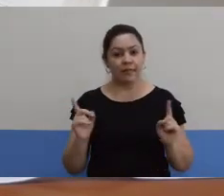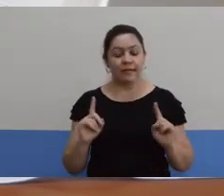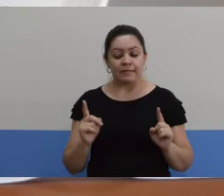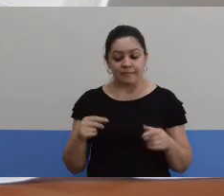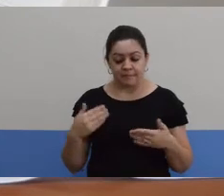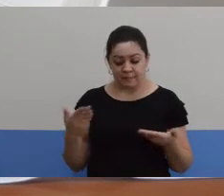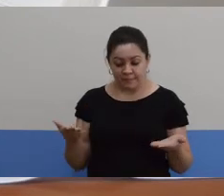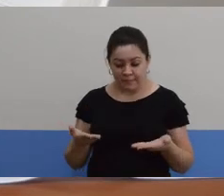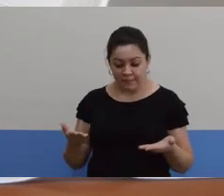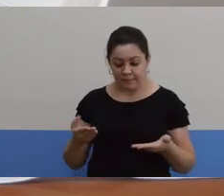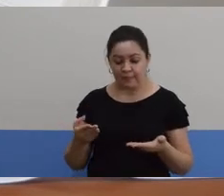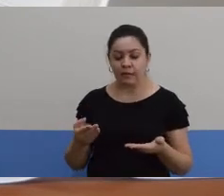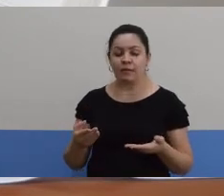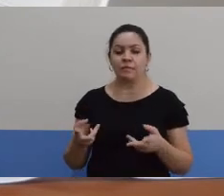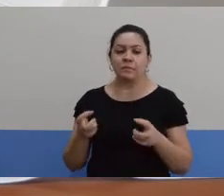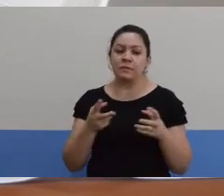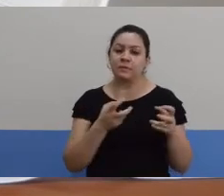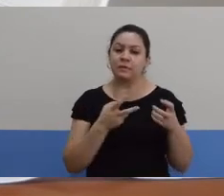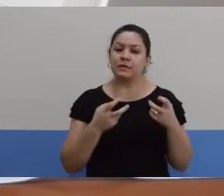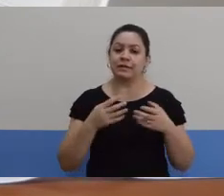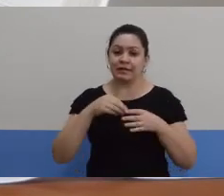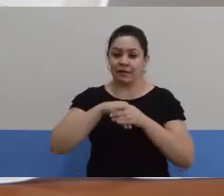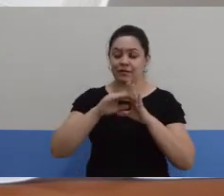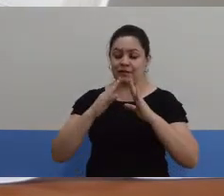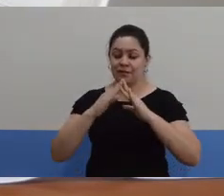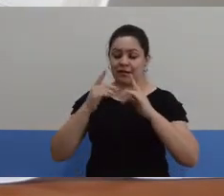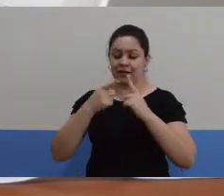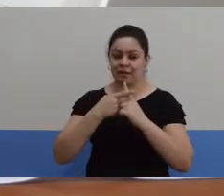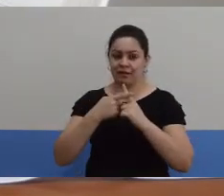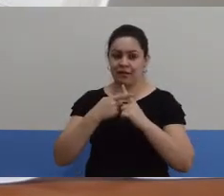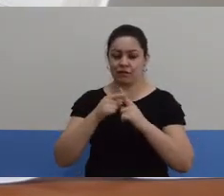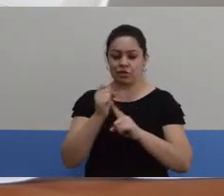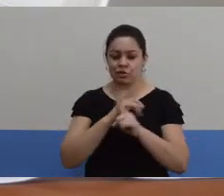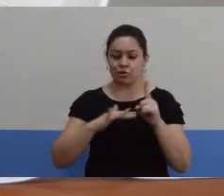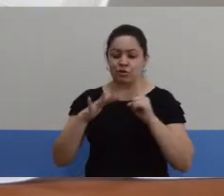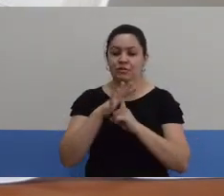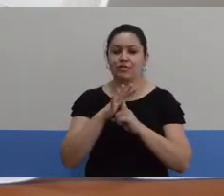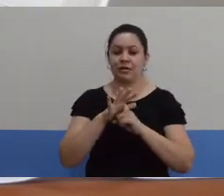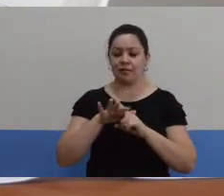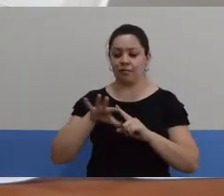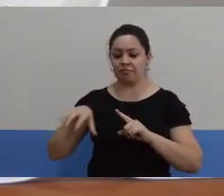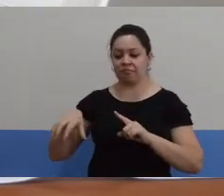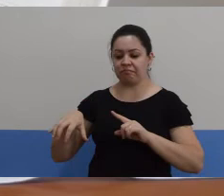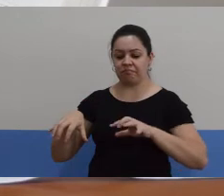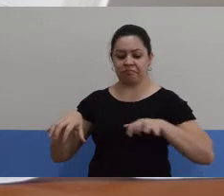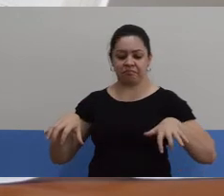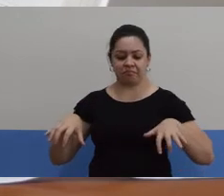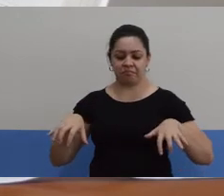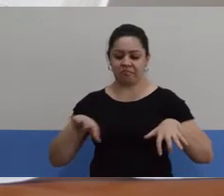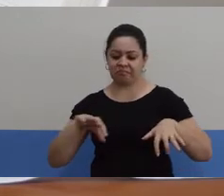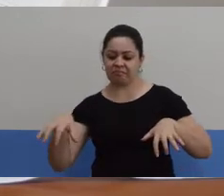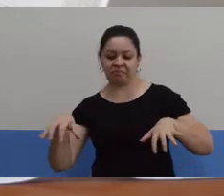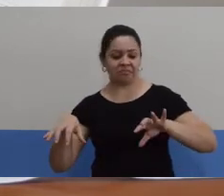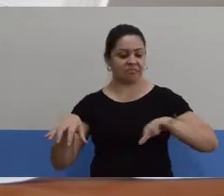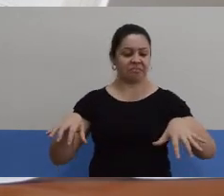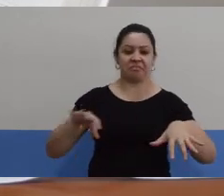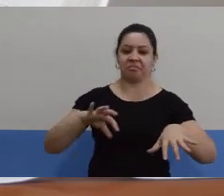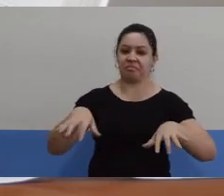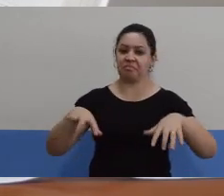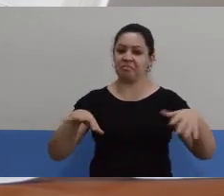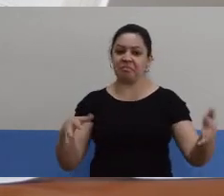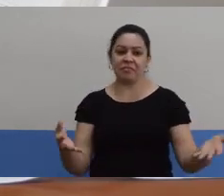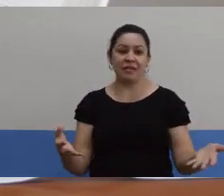muita divisão dentro da igreja e na sociedade. Basta ler algumas respostas nas